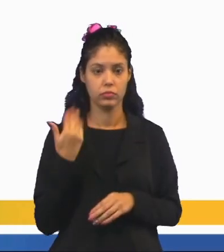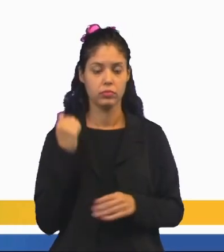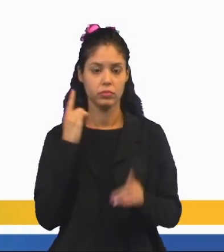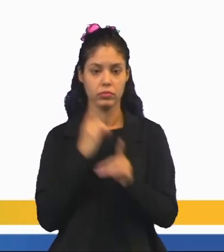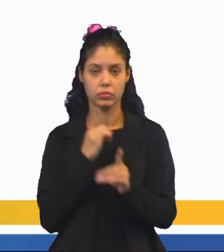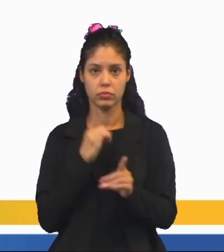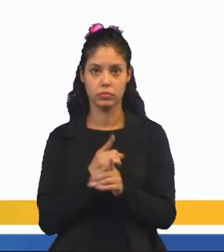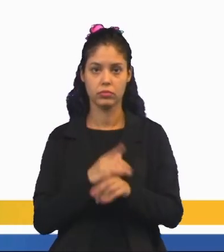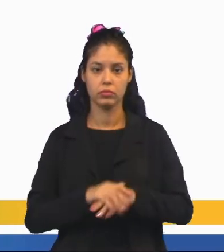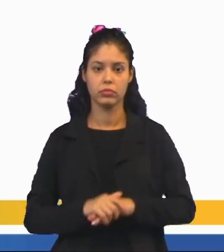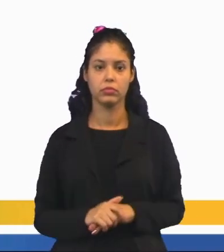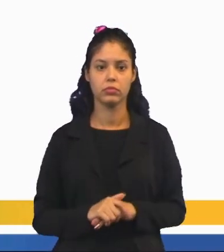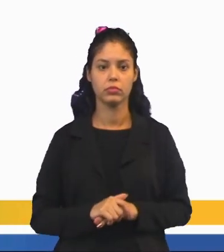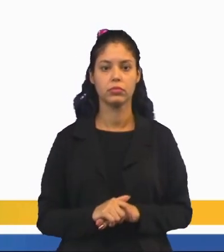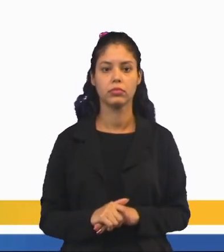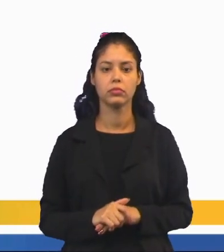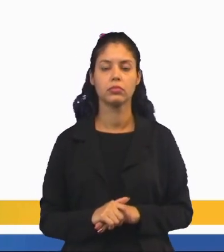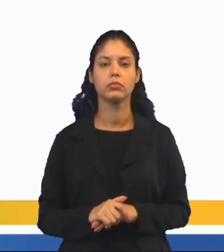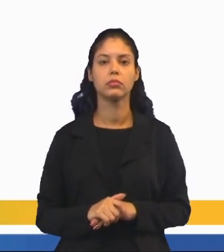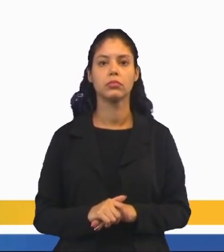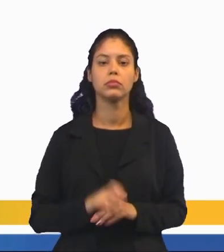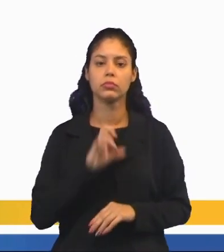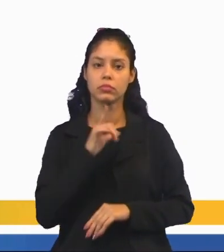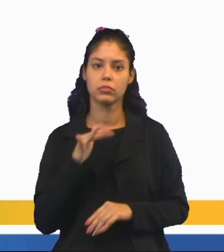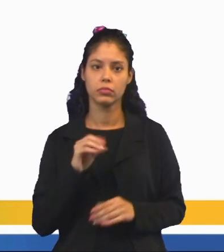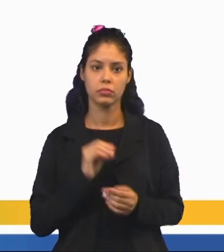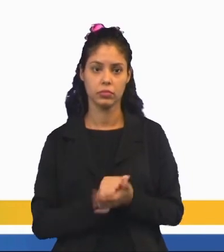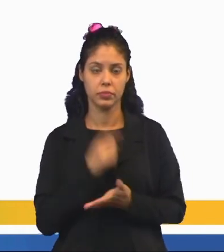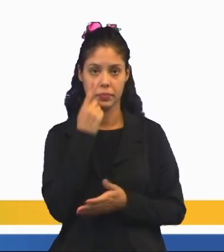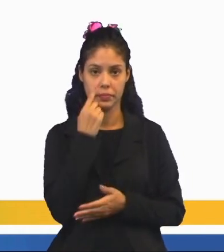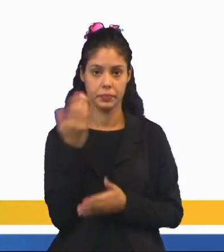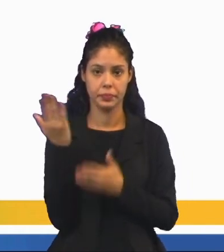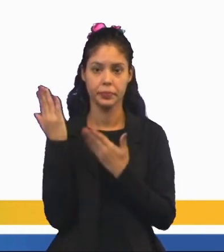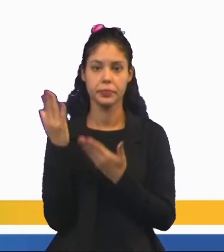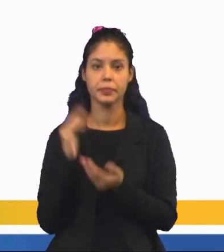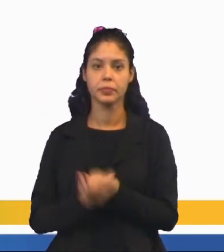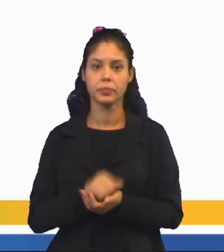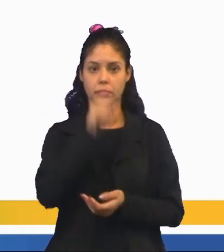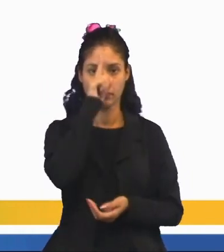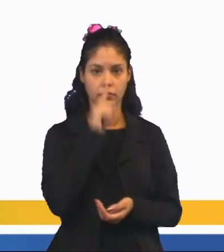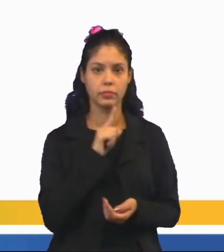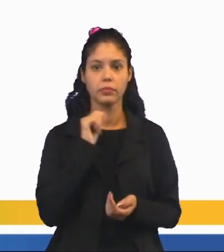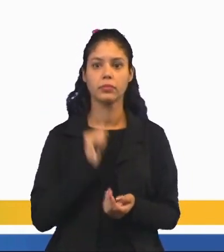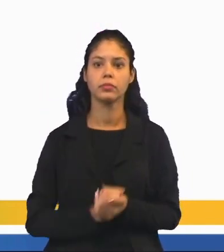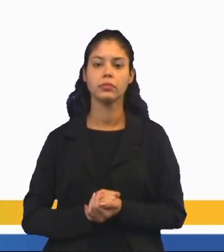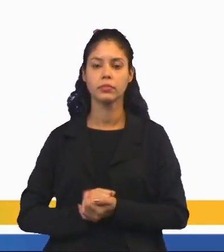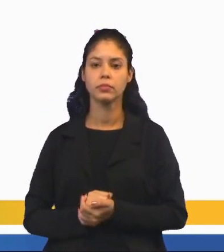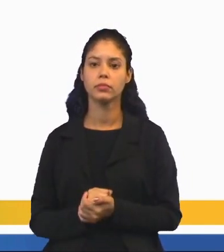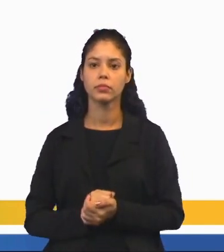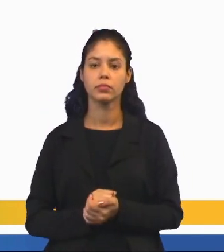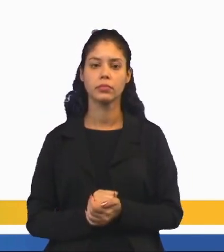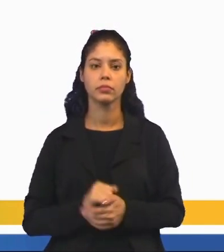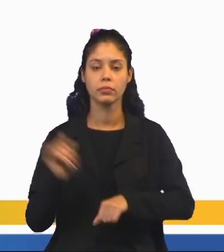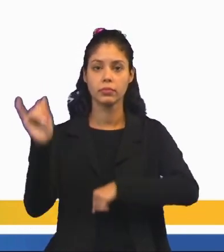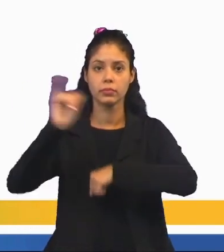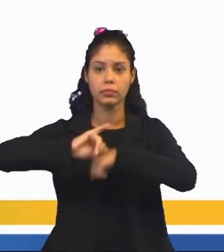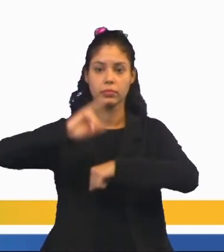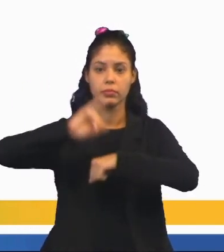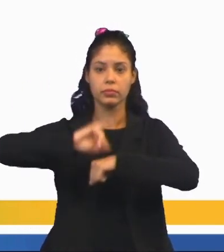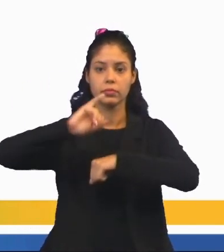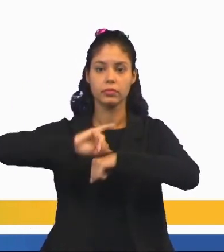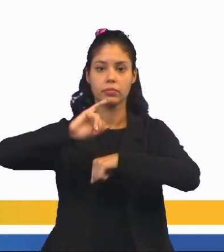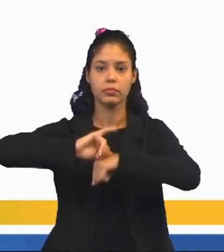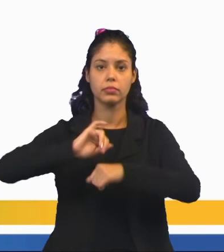cores para melhor identificar o lixo. Olha só, a lixeira amarela são usadas para